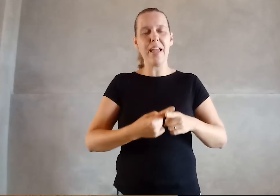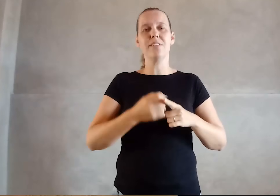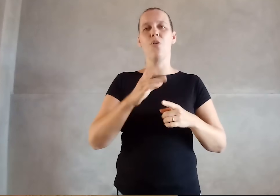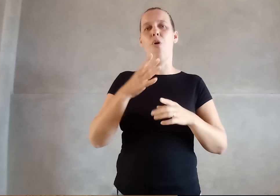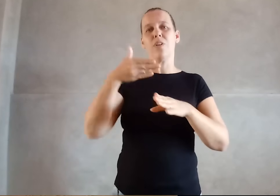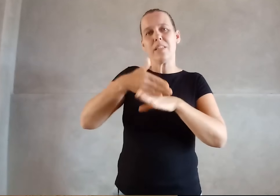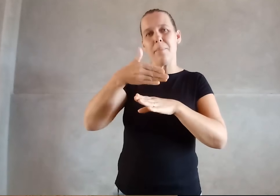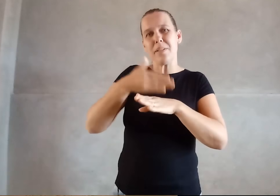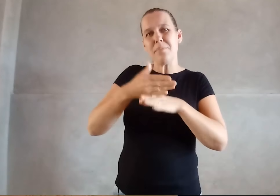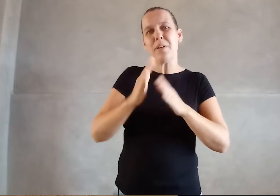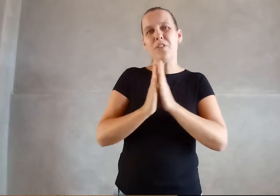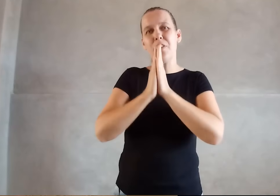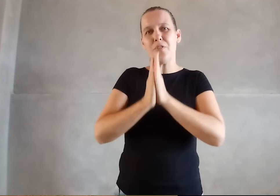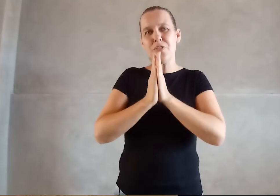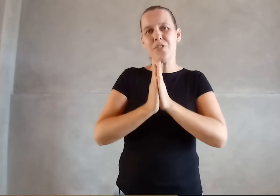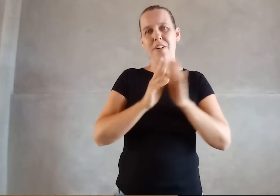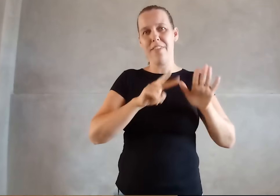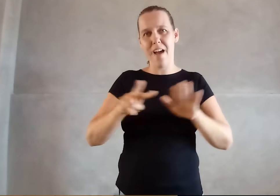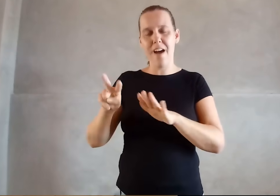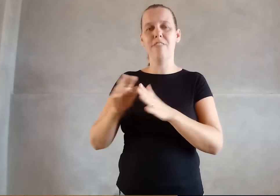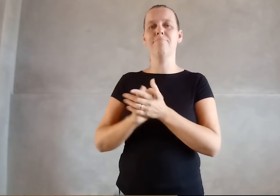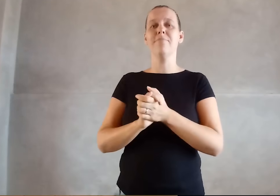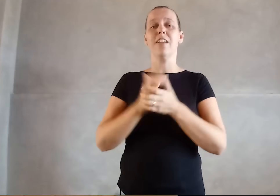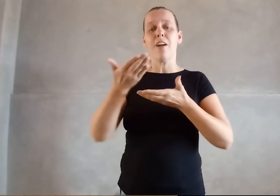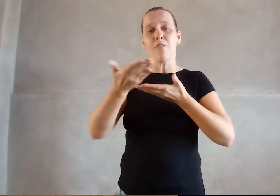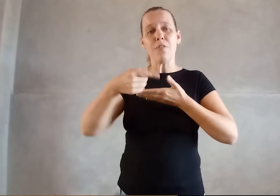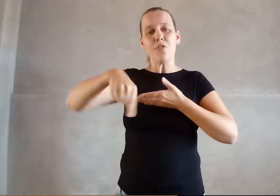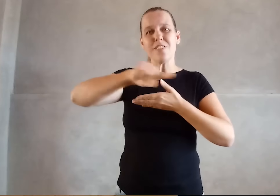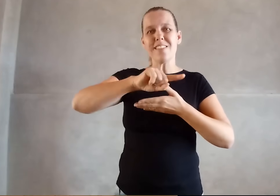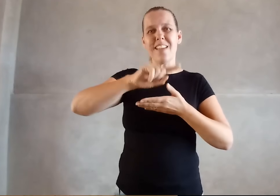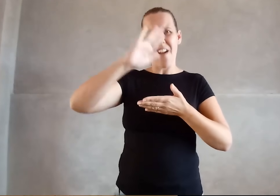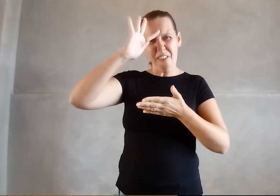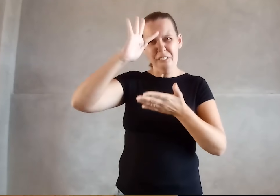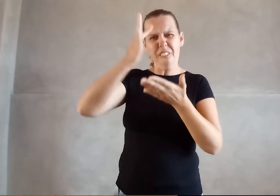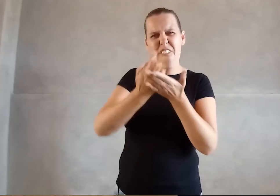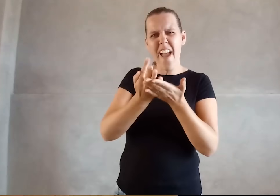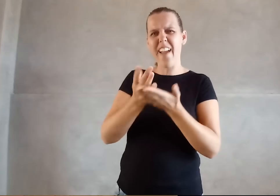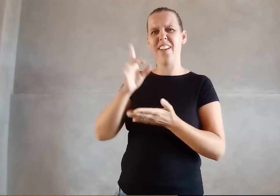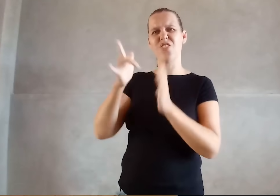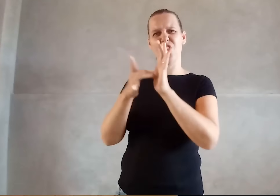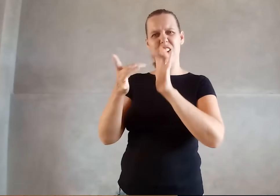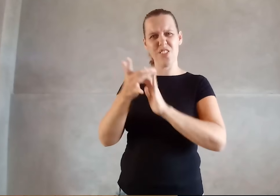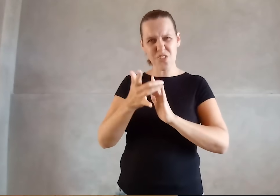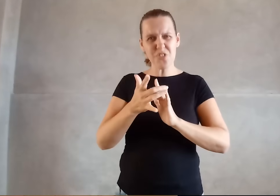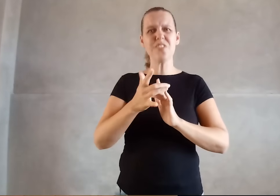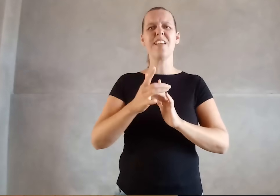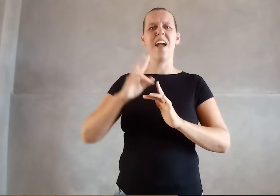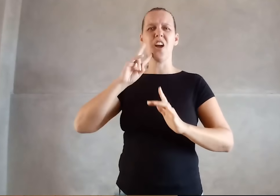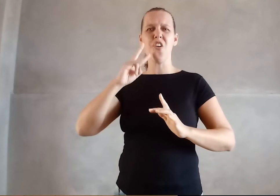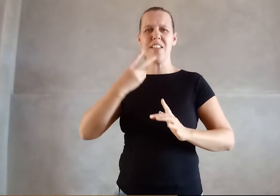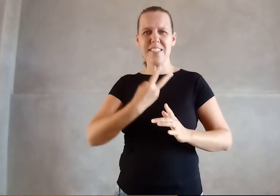Jesus Cristo, a se arrepender dos seus pecados, a reconhecer a necessidade dele. Ele ama você, não importa qual pecado você